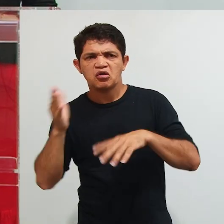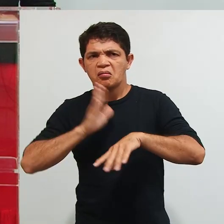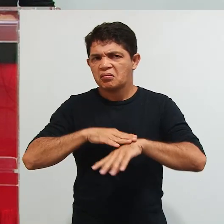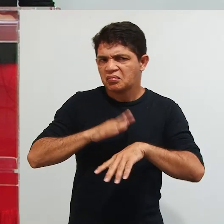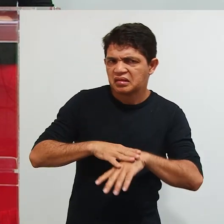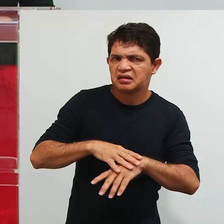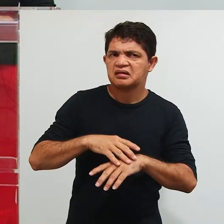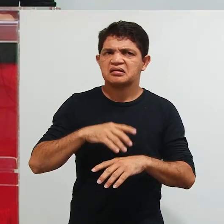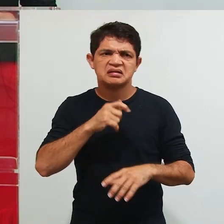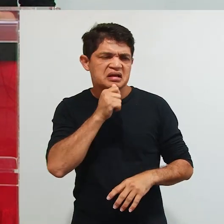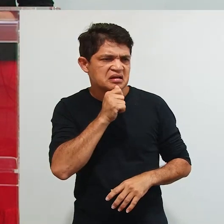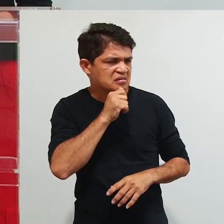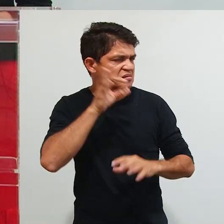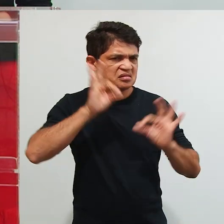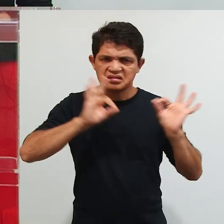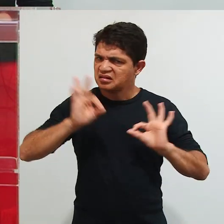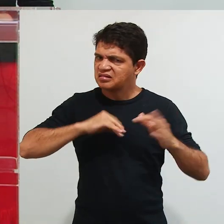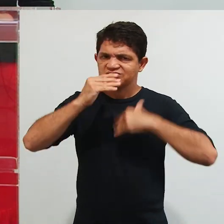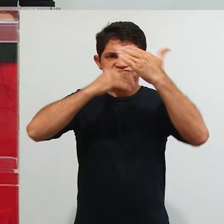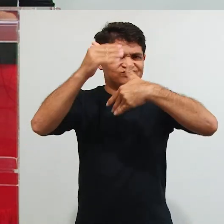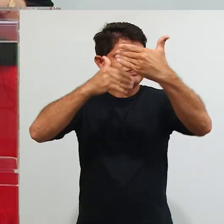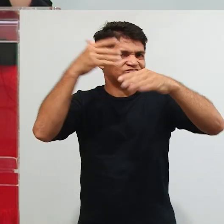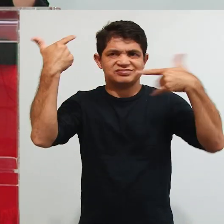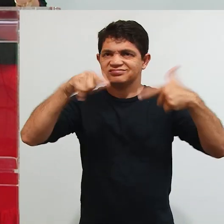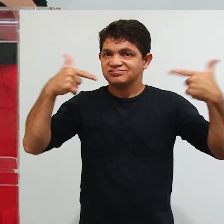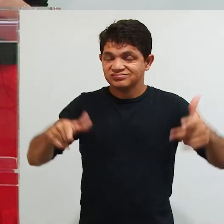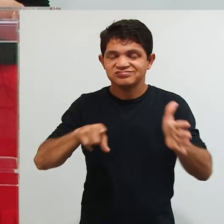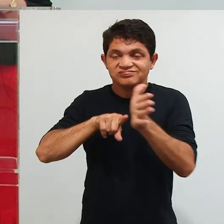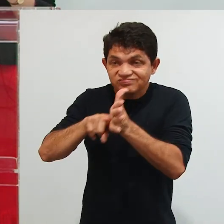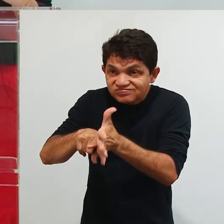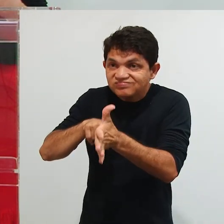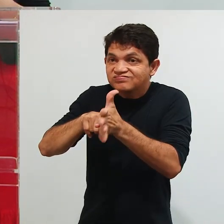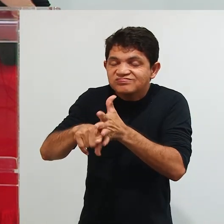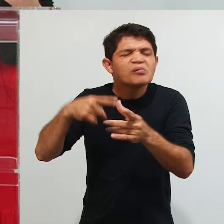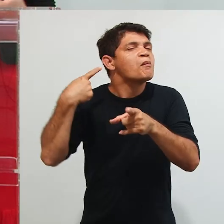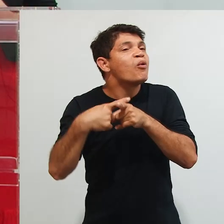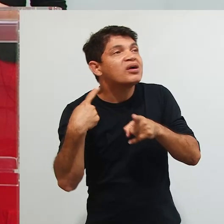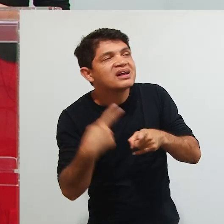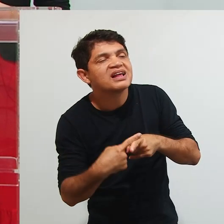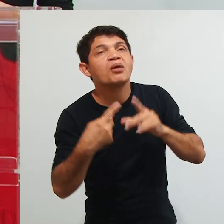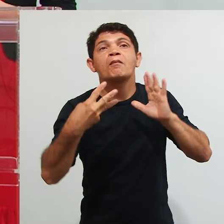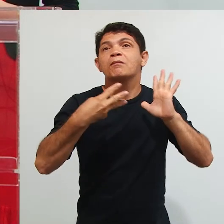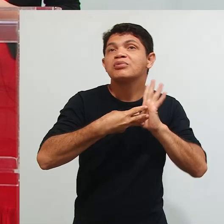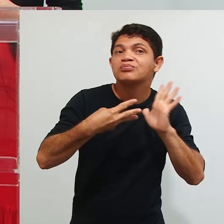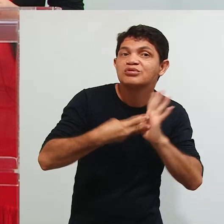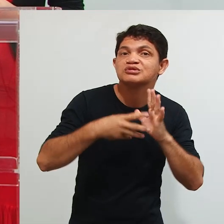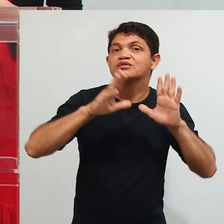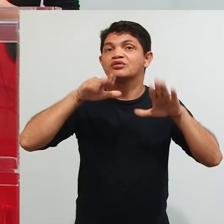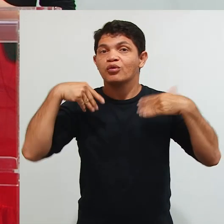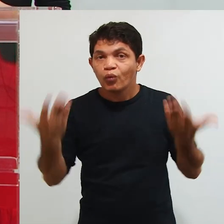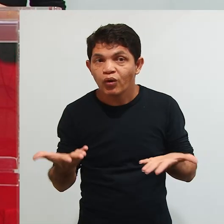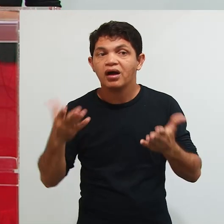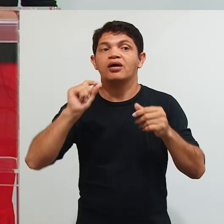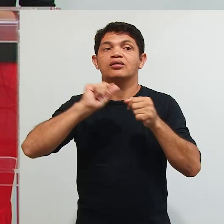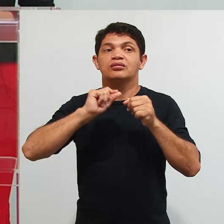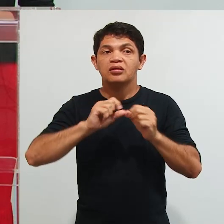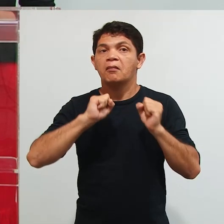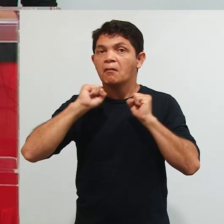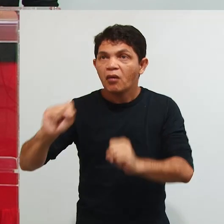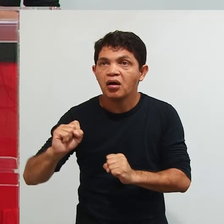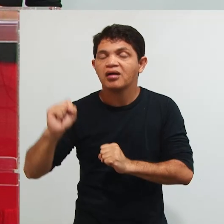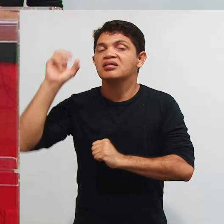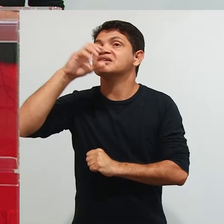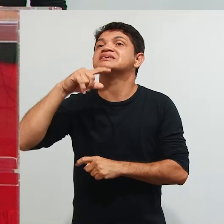bimestre todinho essa criança não conseguiu avançar? Vamos investigar, vamos ver o porquê. Será que ele pode ter um transtorno